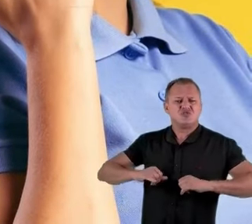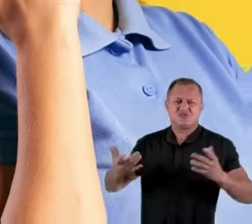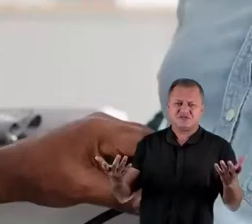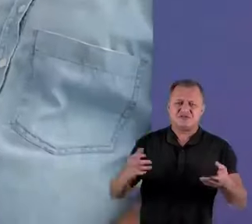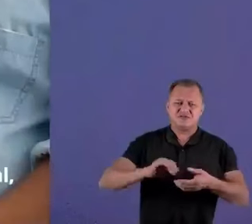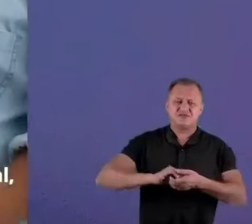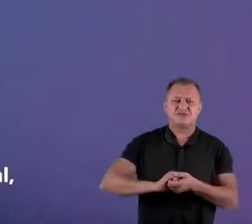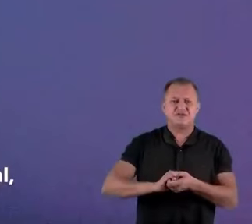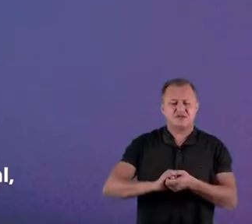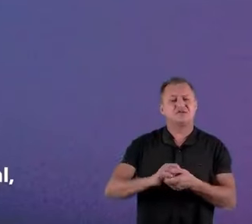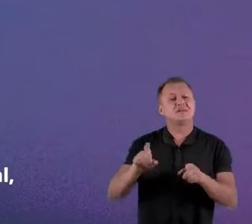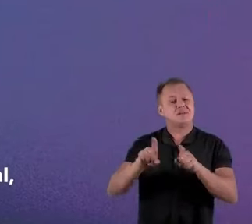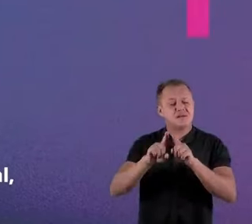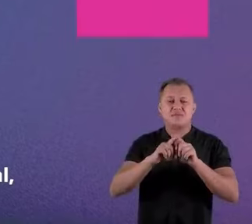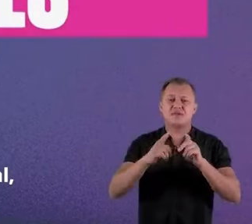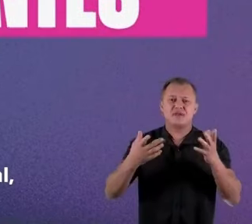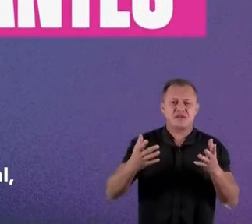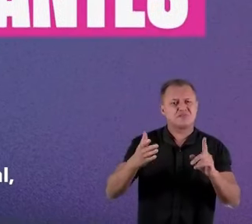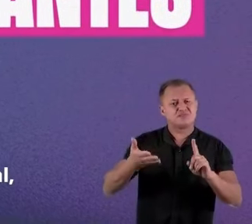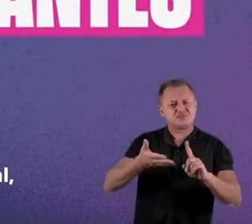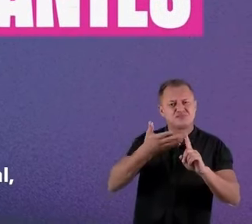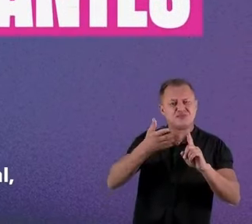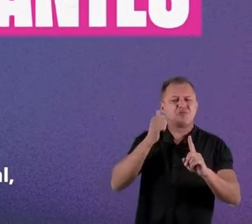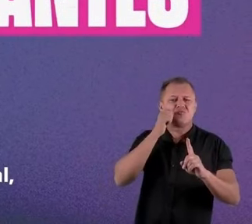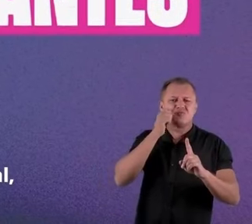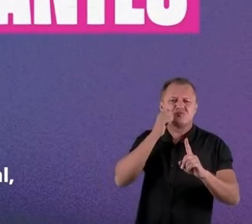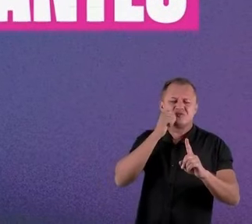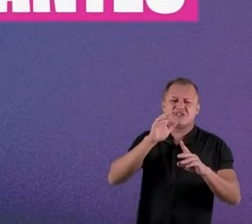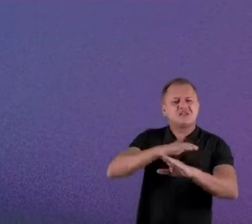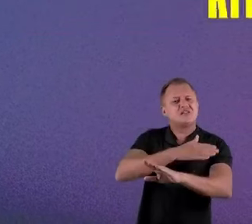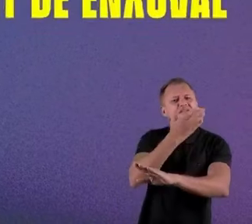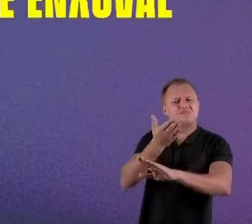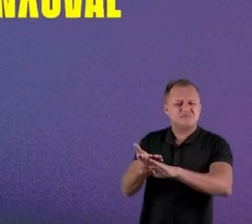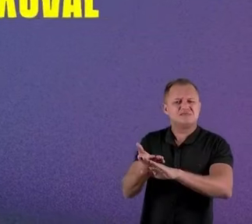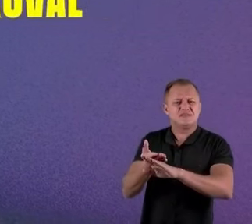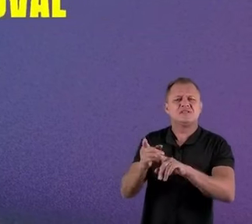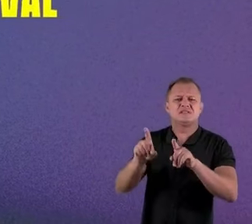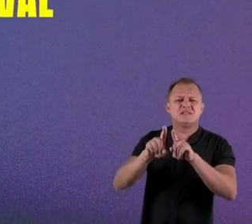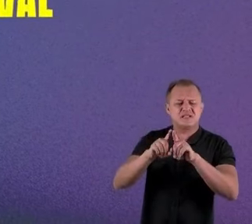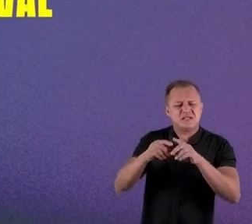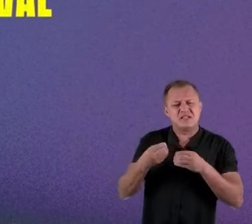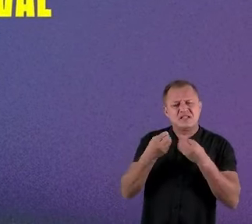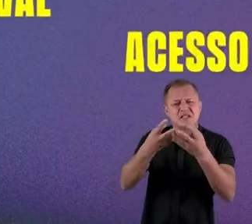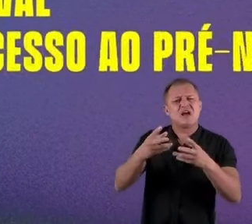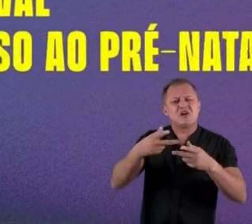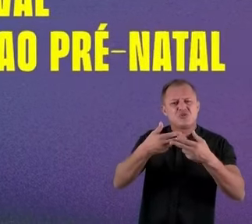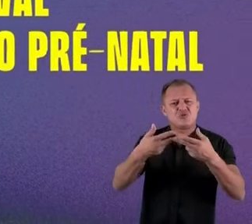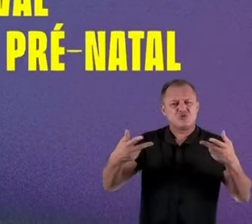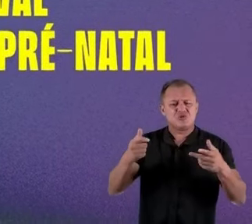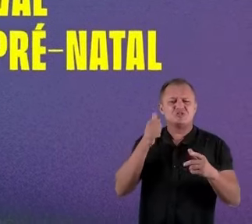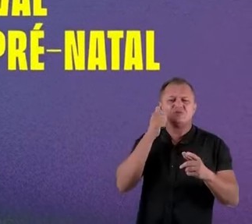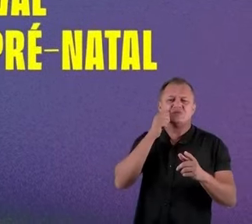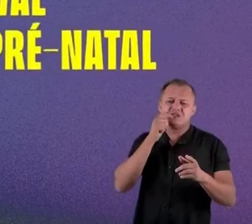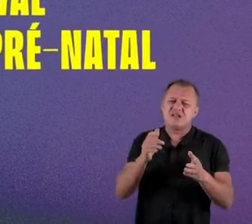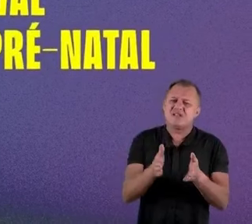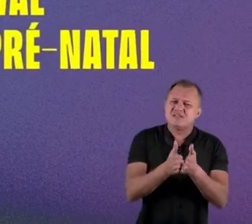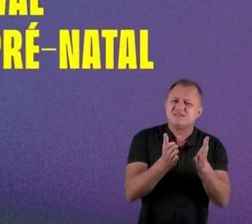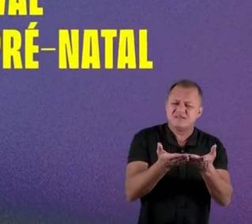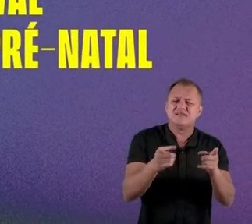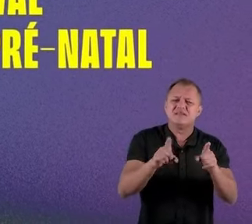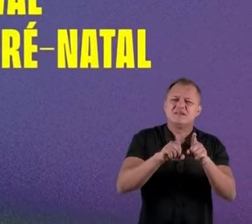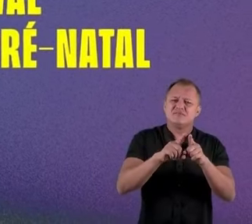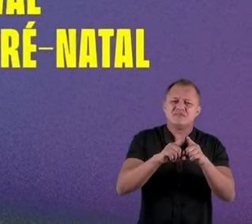de violência, proporcionar à mulher gestante atendimento integral, dar kit de enxoval para gestante de baixa renda